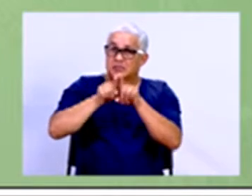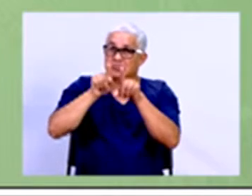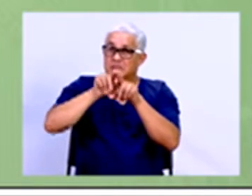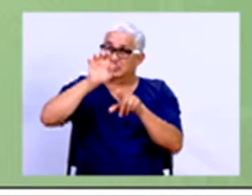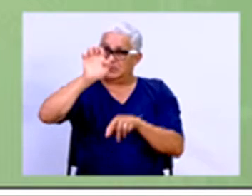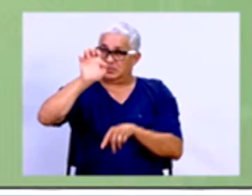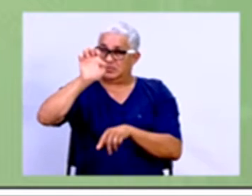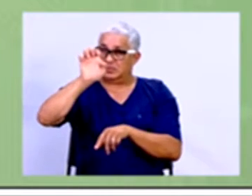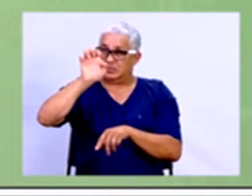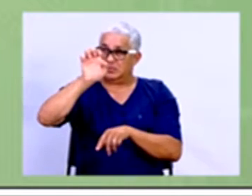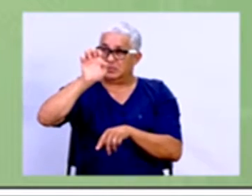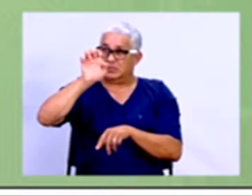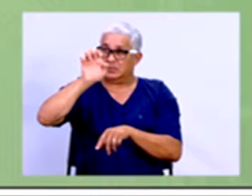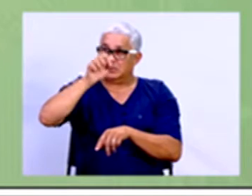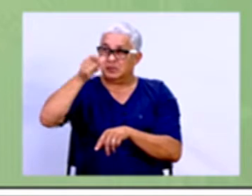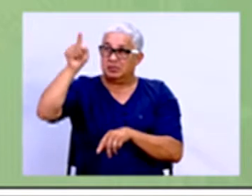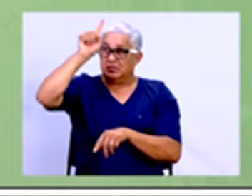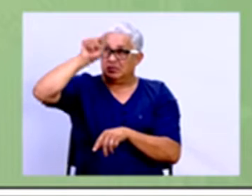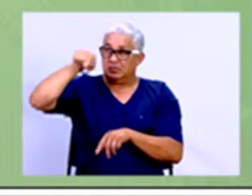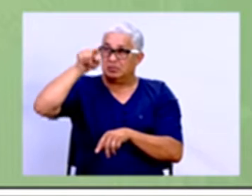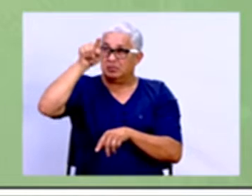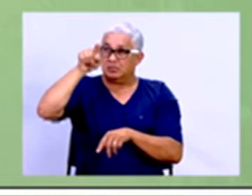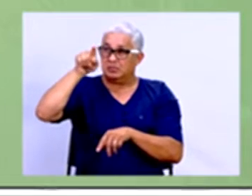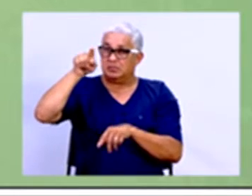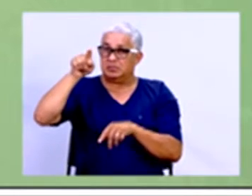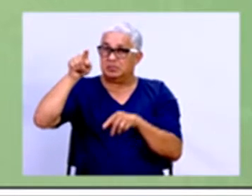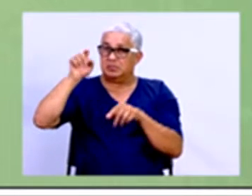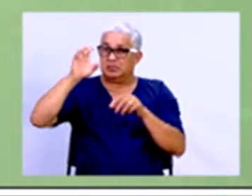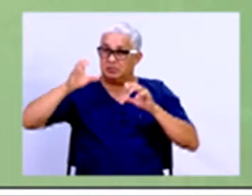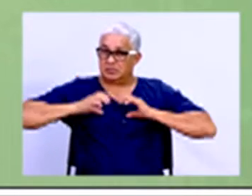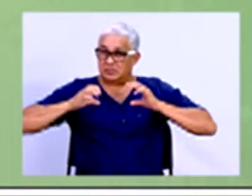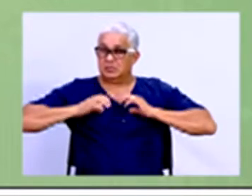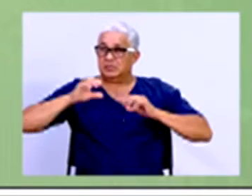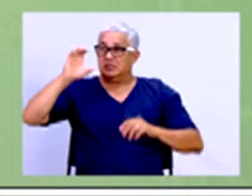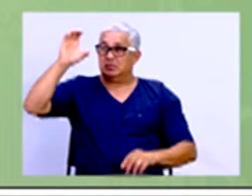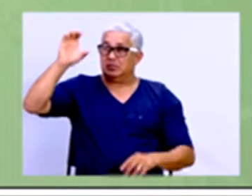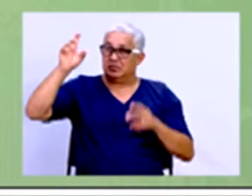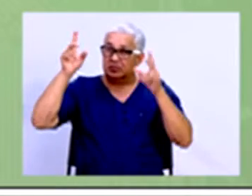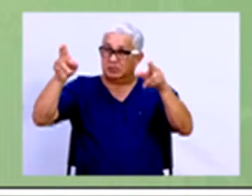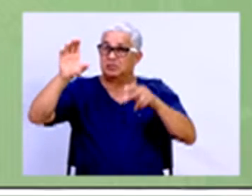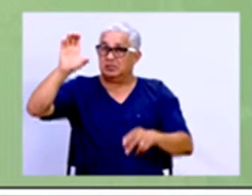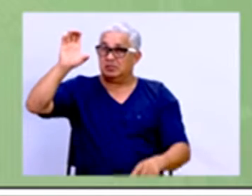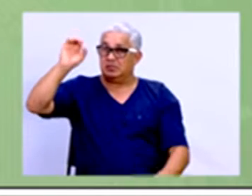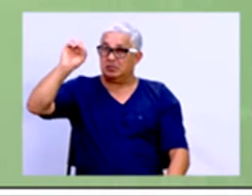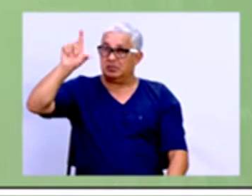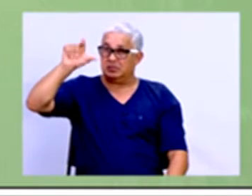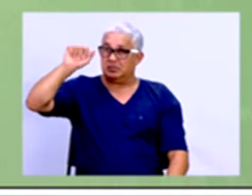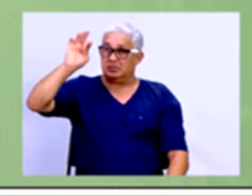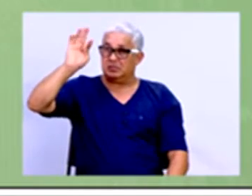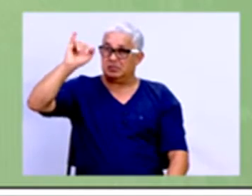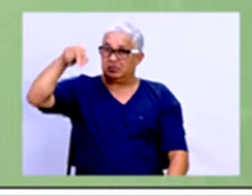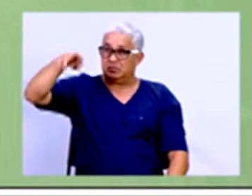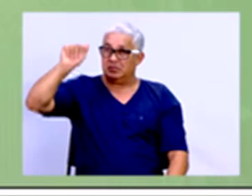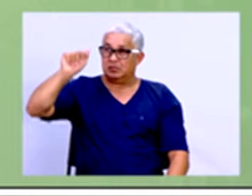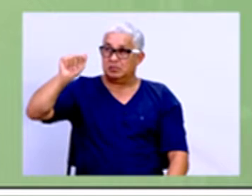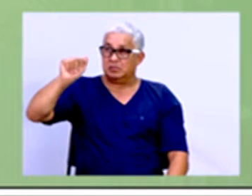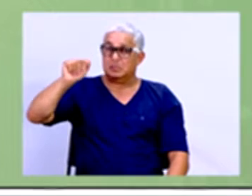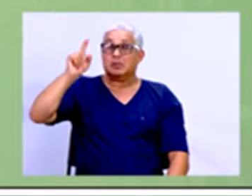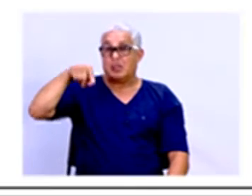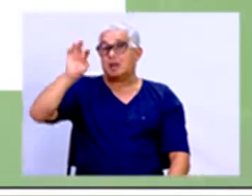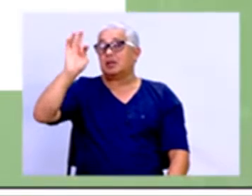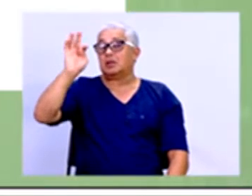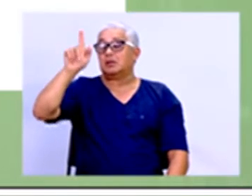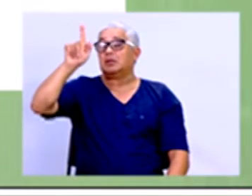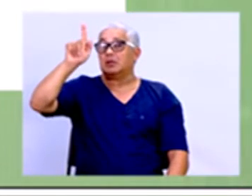valores, cidade recebe Colatina, certo? Aí nós temos aqui um método passado via método